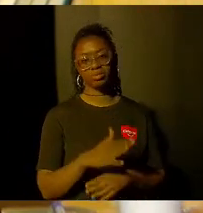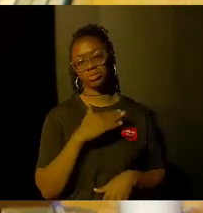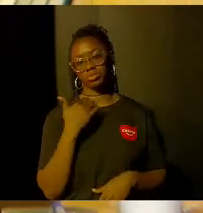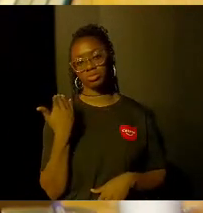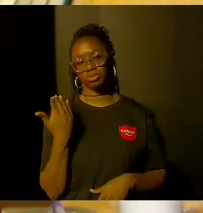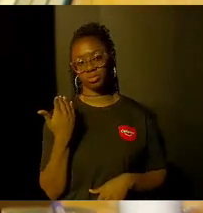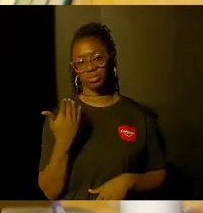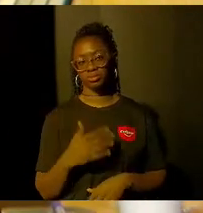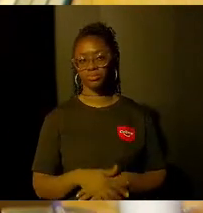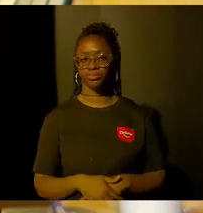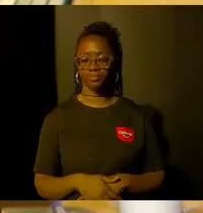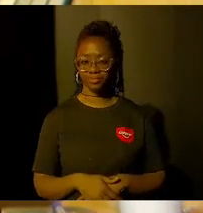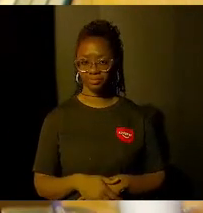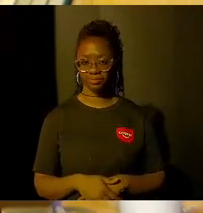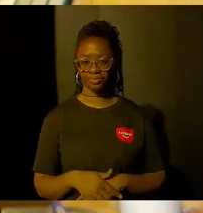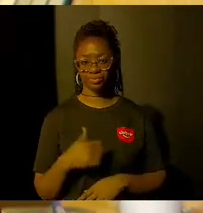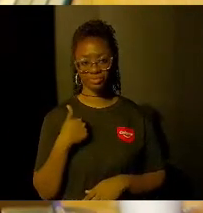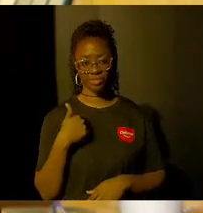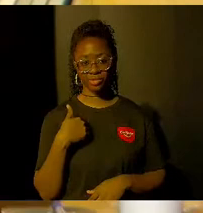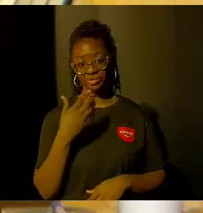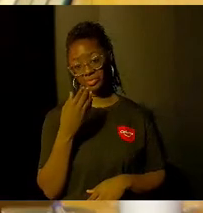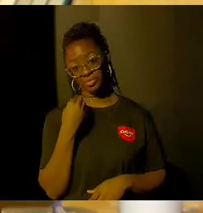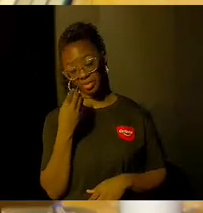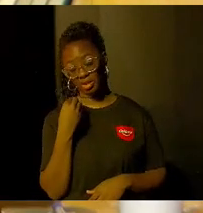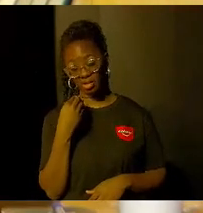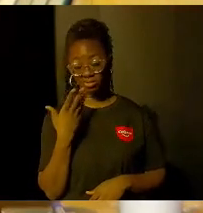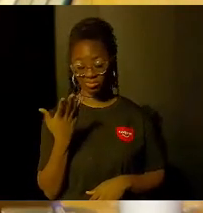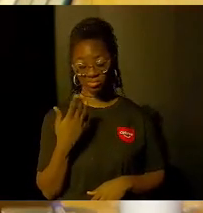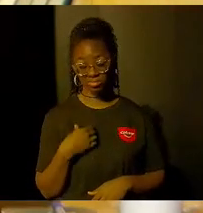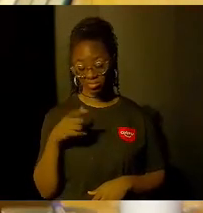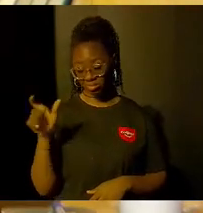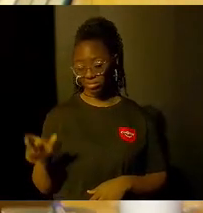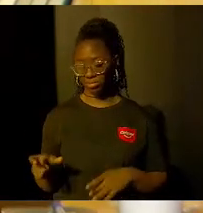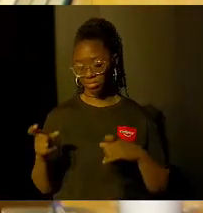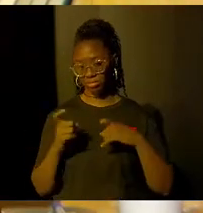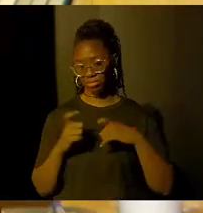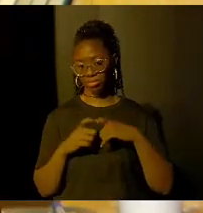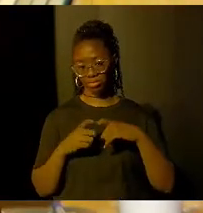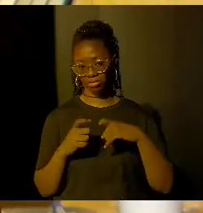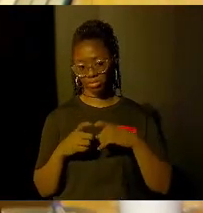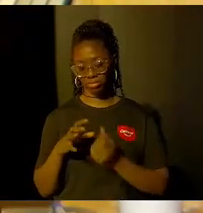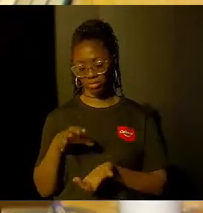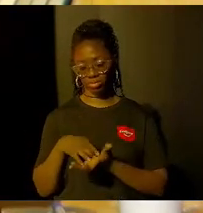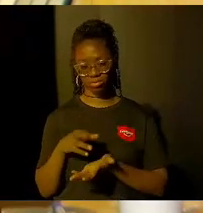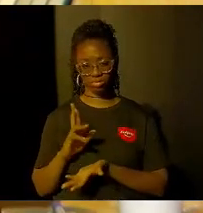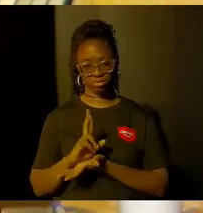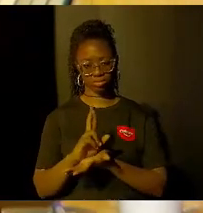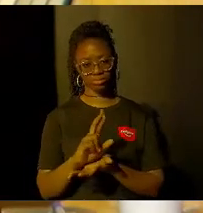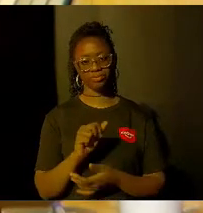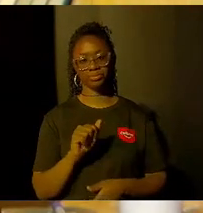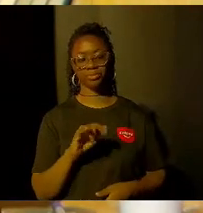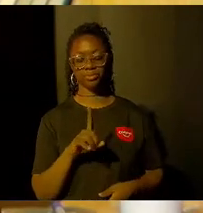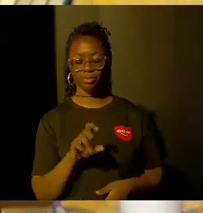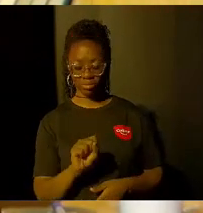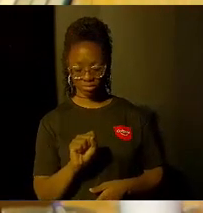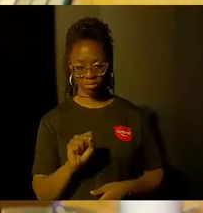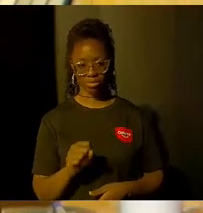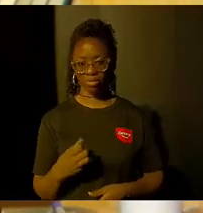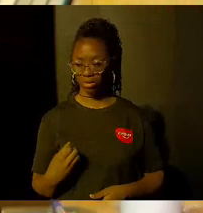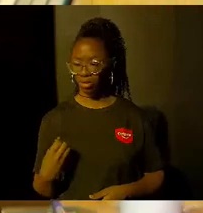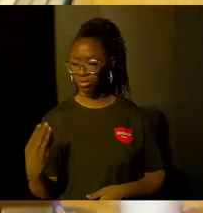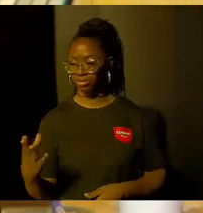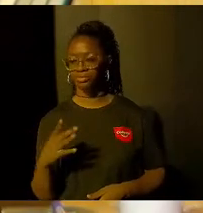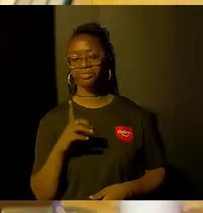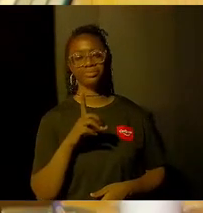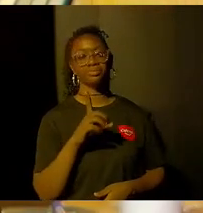como eu estava vulnerável demais o médico do centro de referência de AIDS receitou o uso imediato de